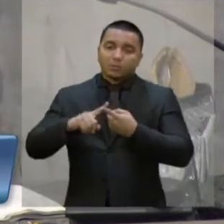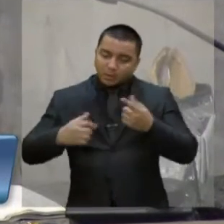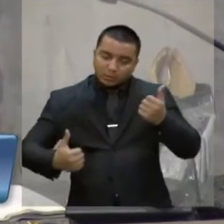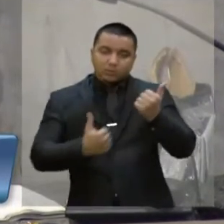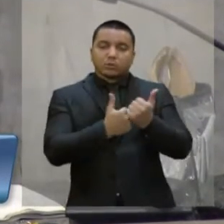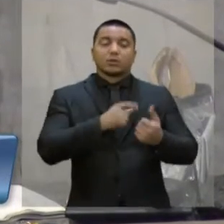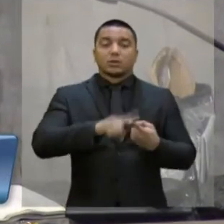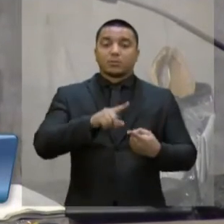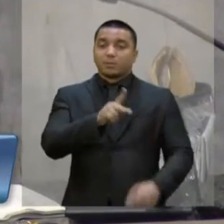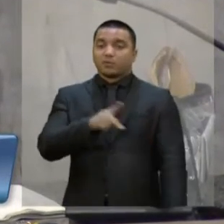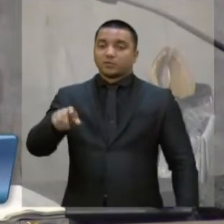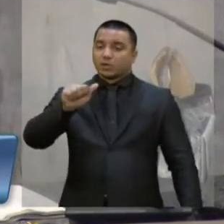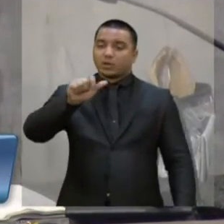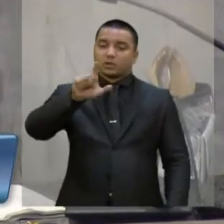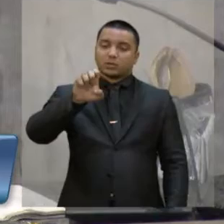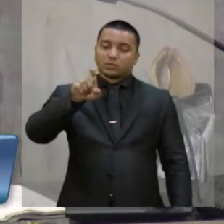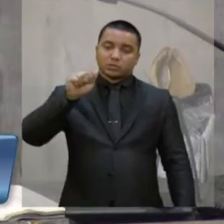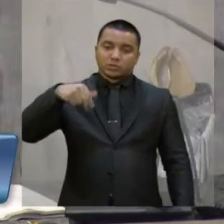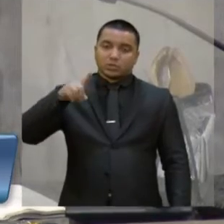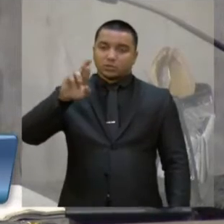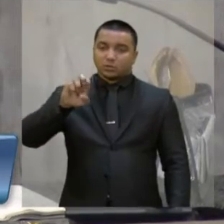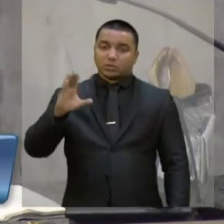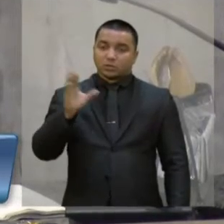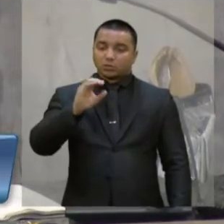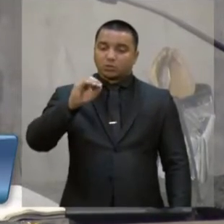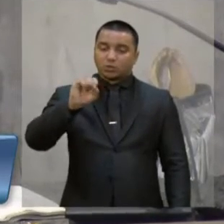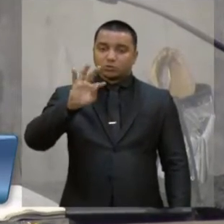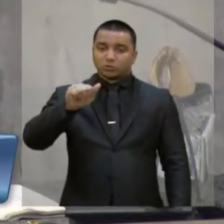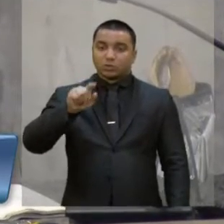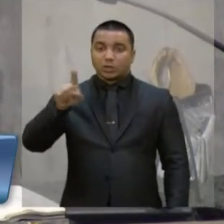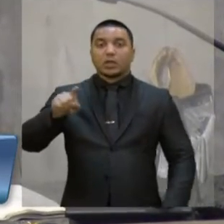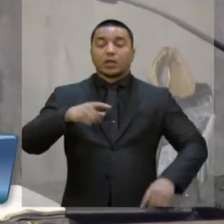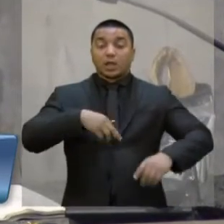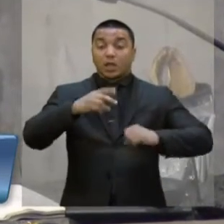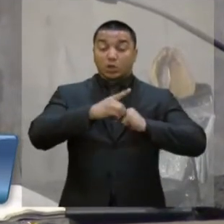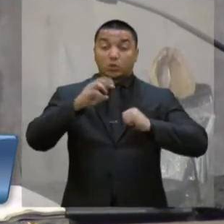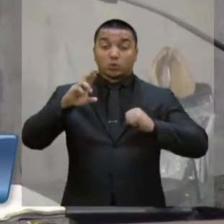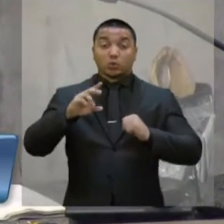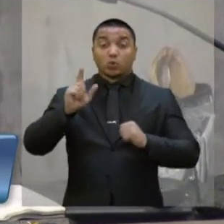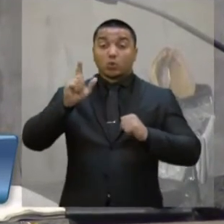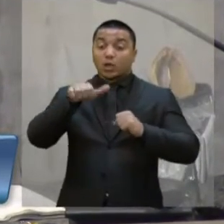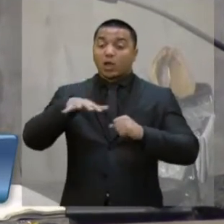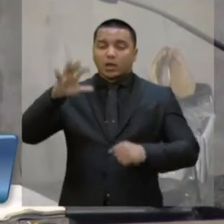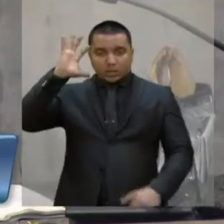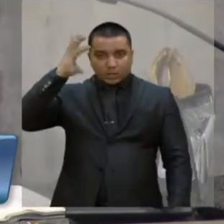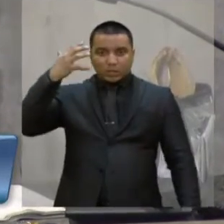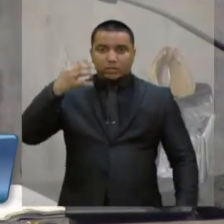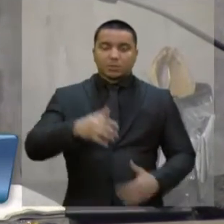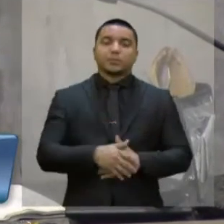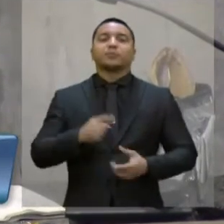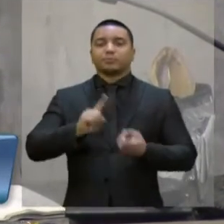grande professor Alexandre Costa, ele que é doutor em clima, e participei